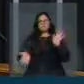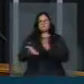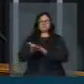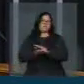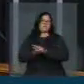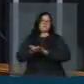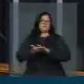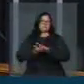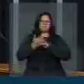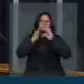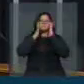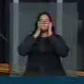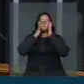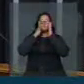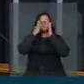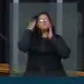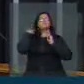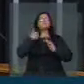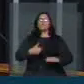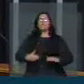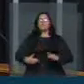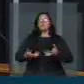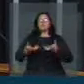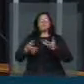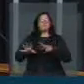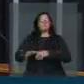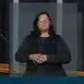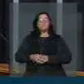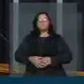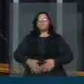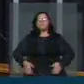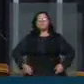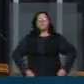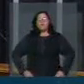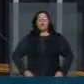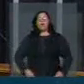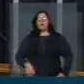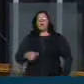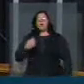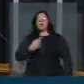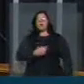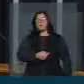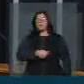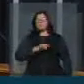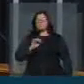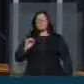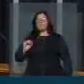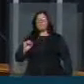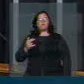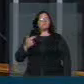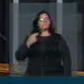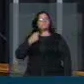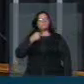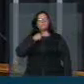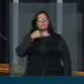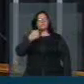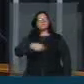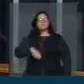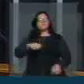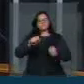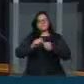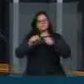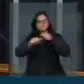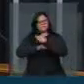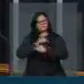E aí, nós não podemos ficar inertes. Temos que tomar as nossas